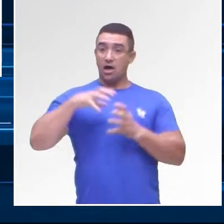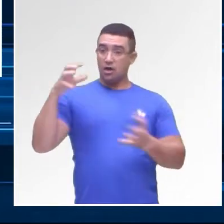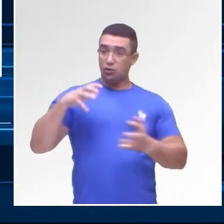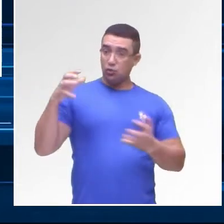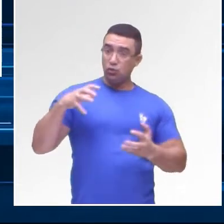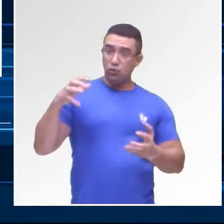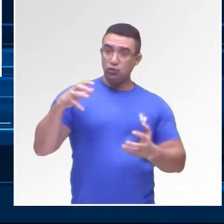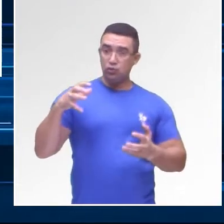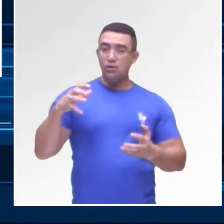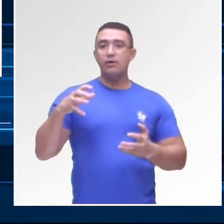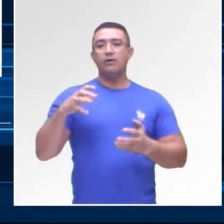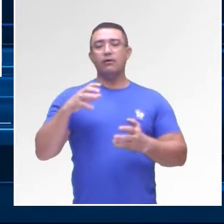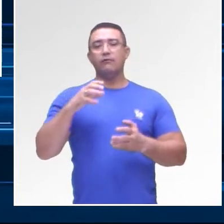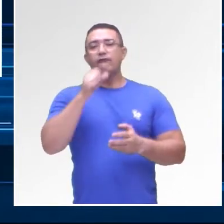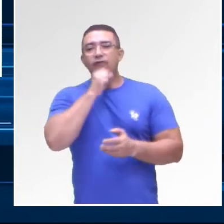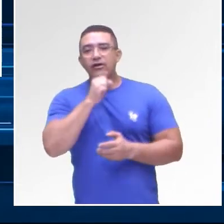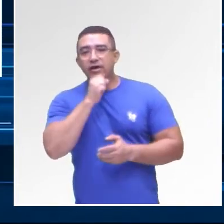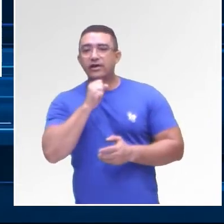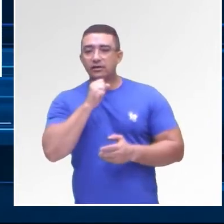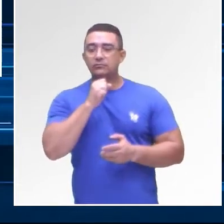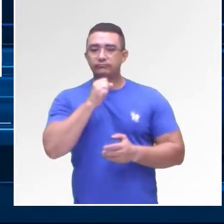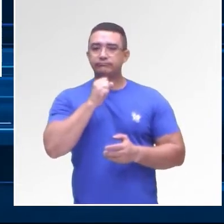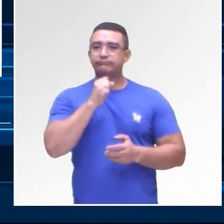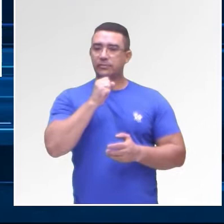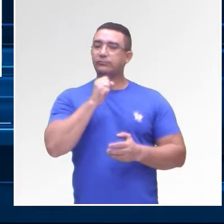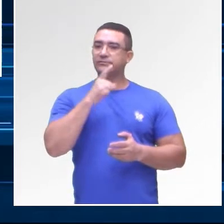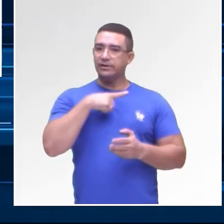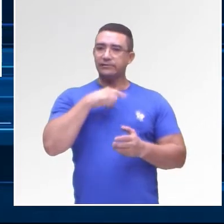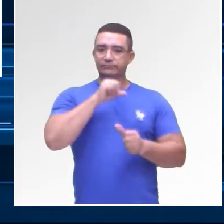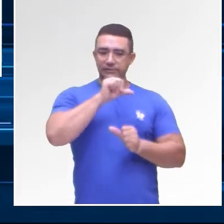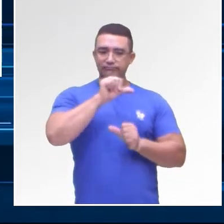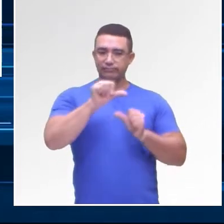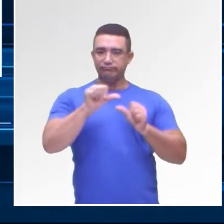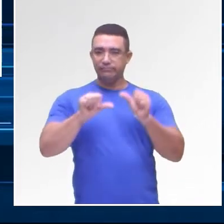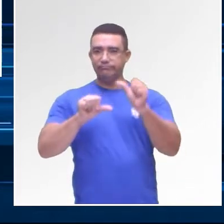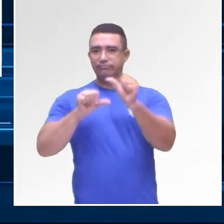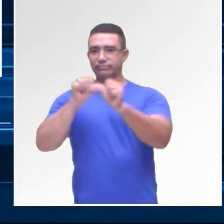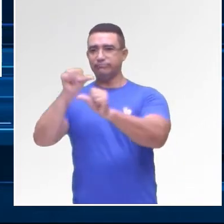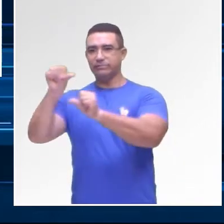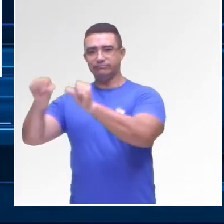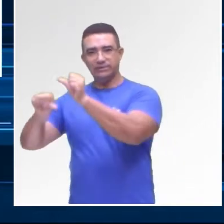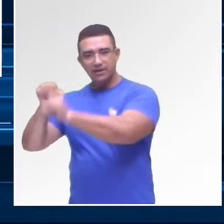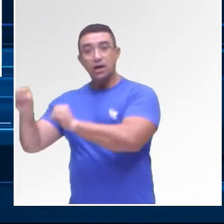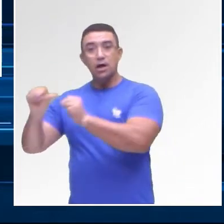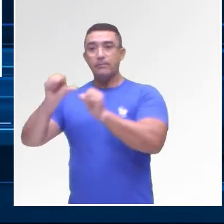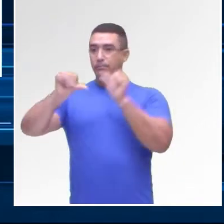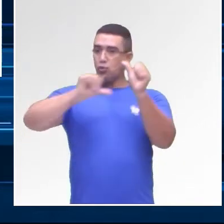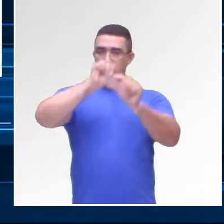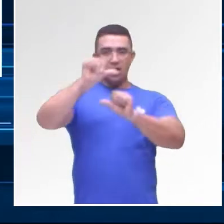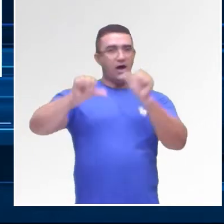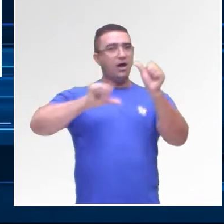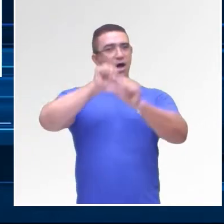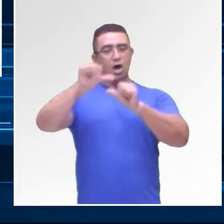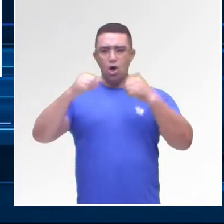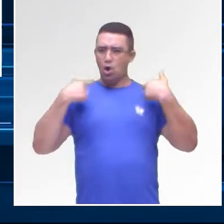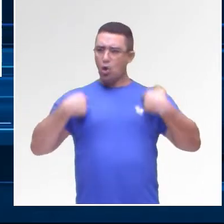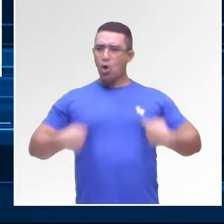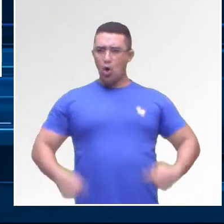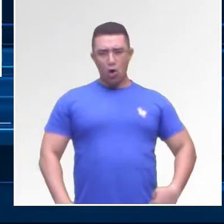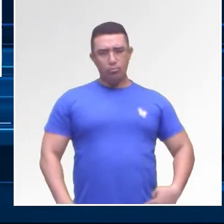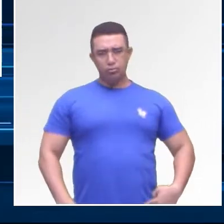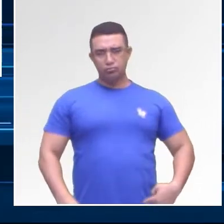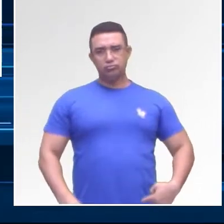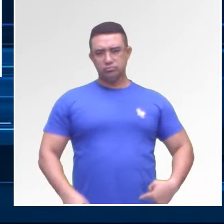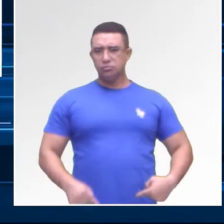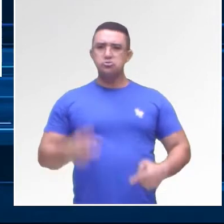vida adulta para a velhice. A gente sabe que há mudanças no nosso corpo que é natural do nosso desenvolvimento.